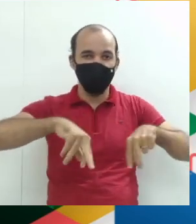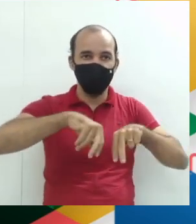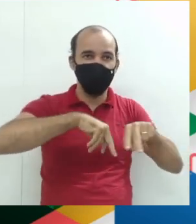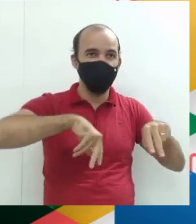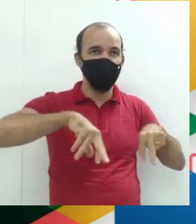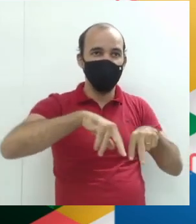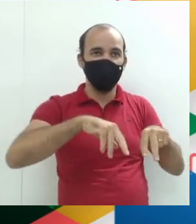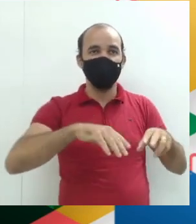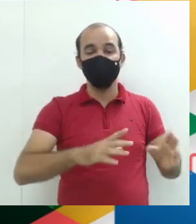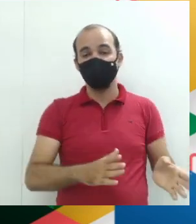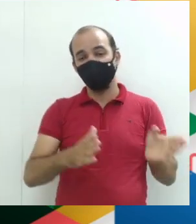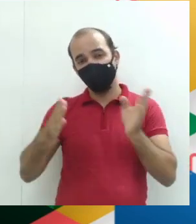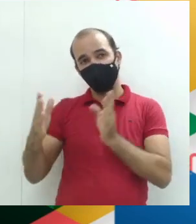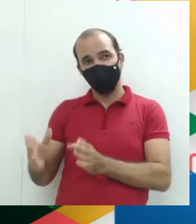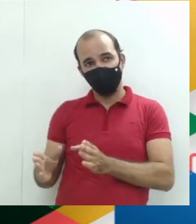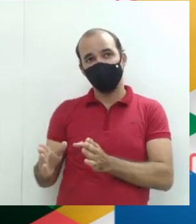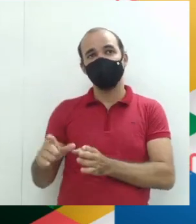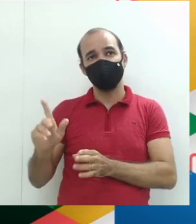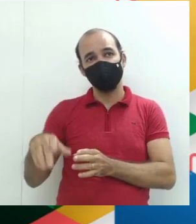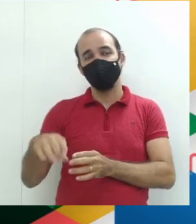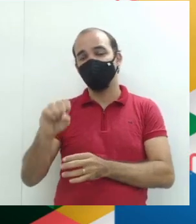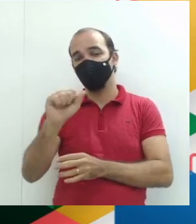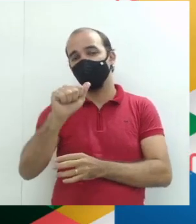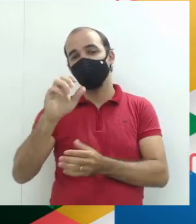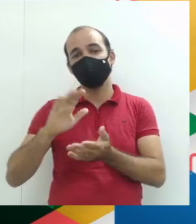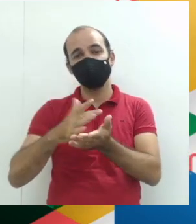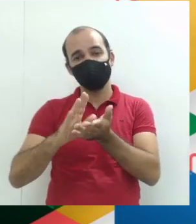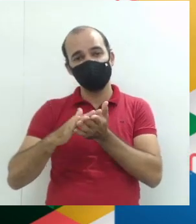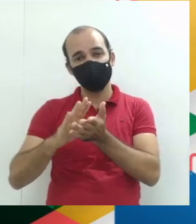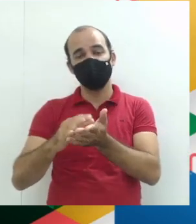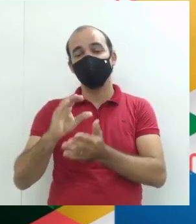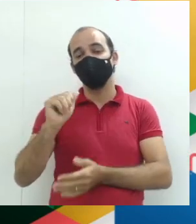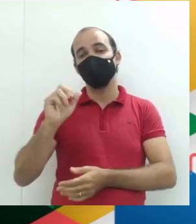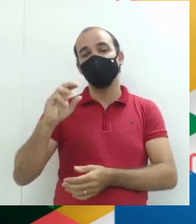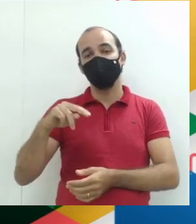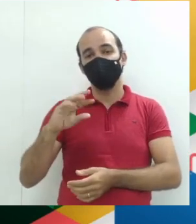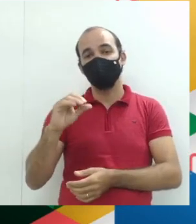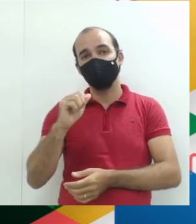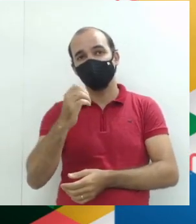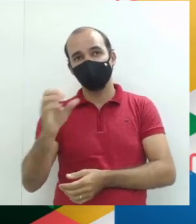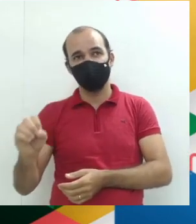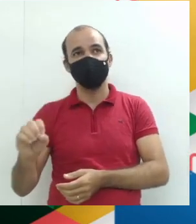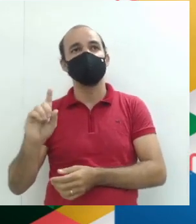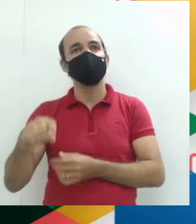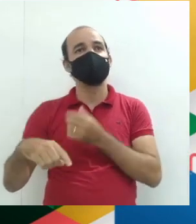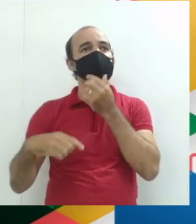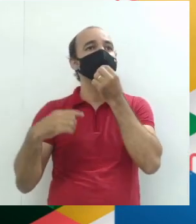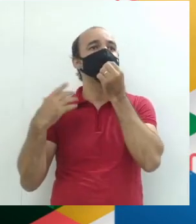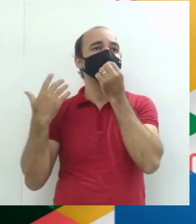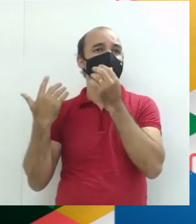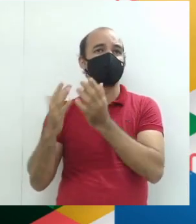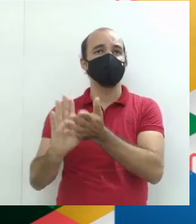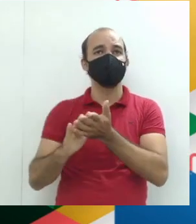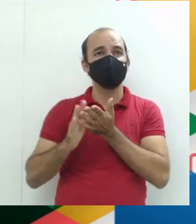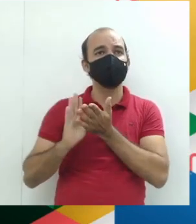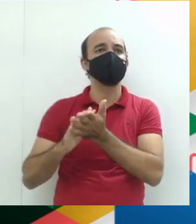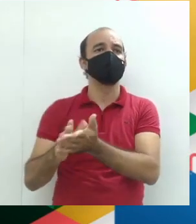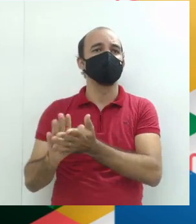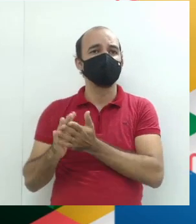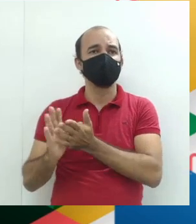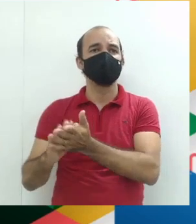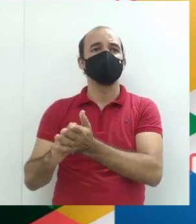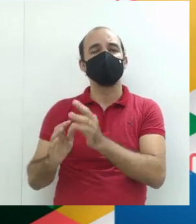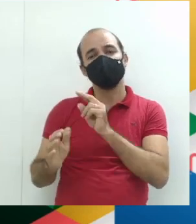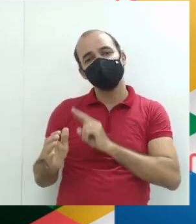do cantinho inferior da direita, o samba canção, que era um samba, né, cantado com letras mais